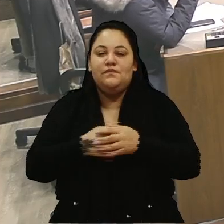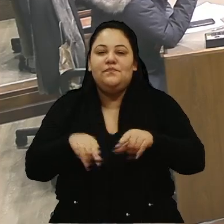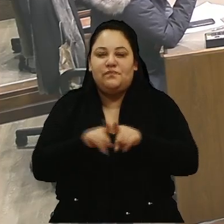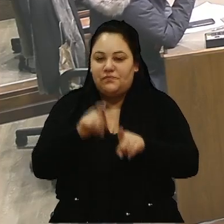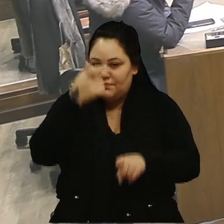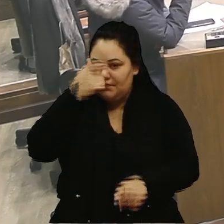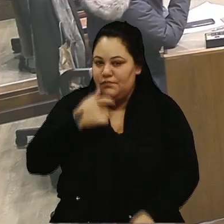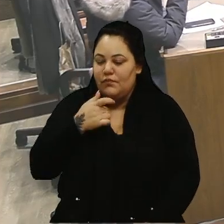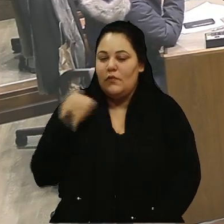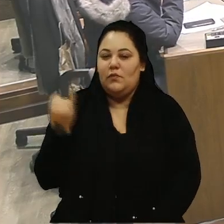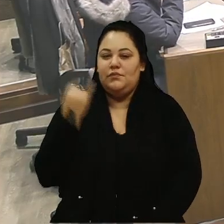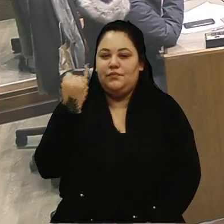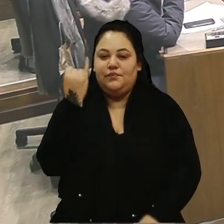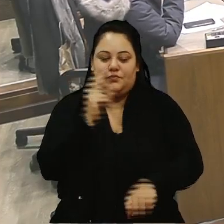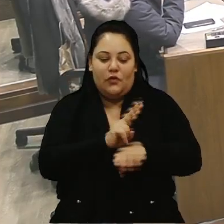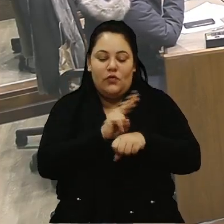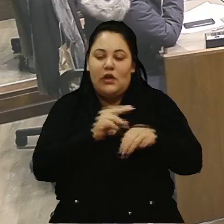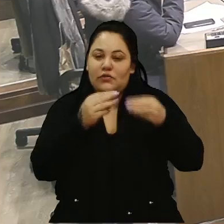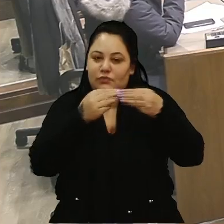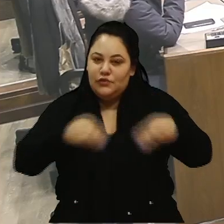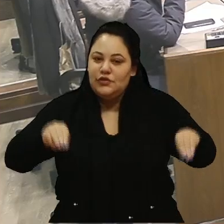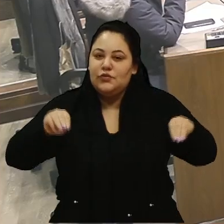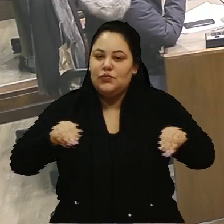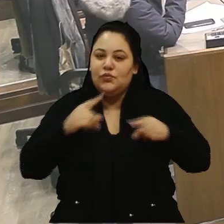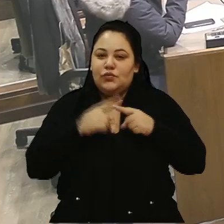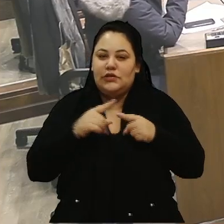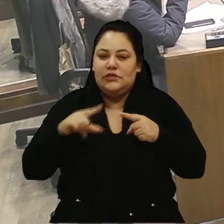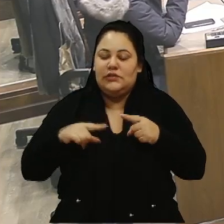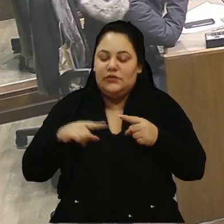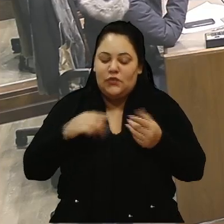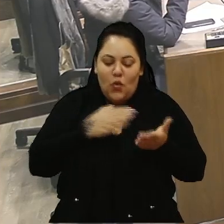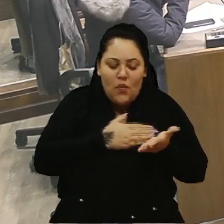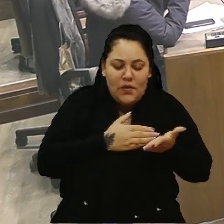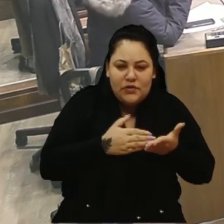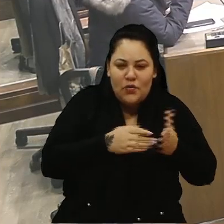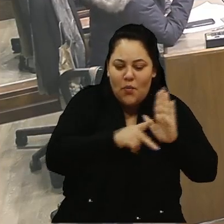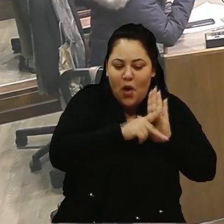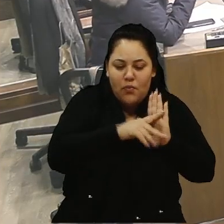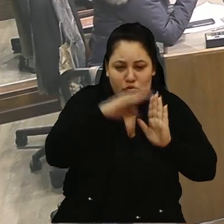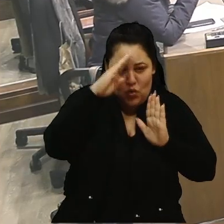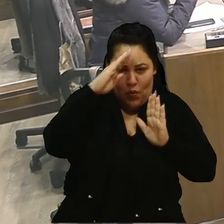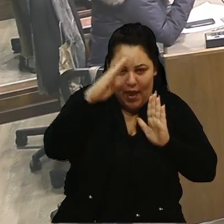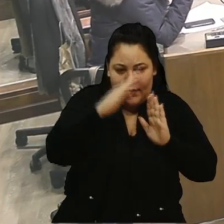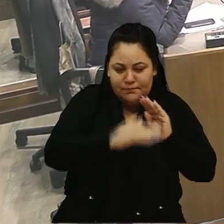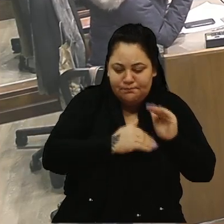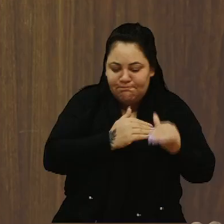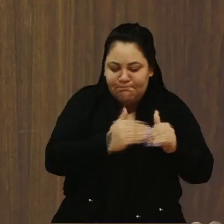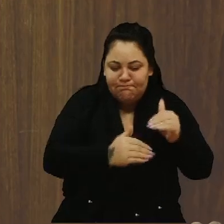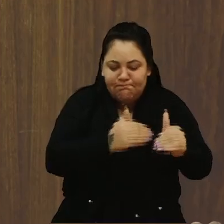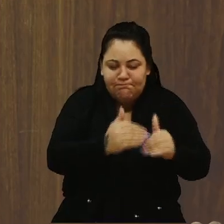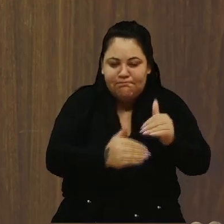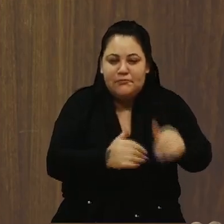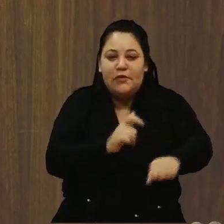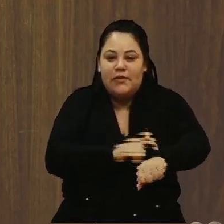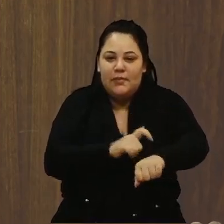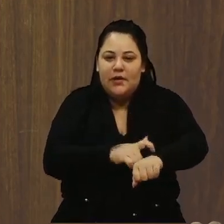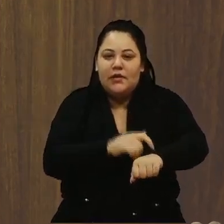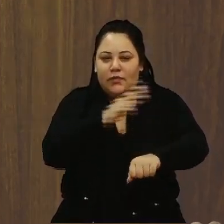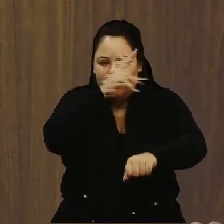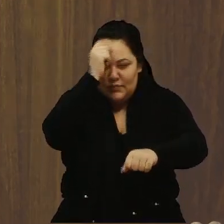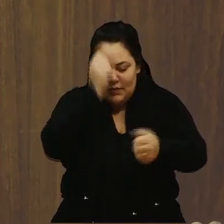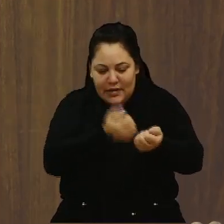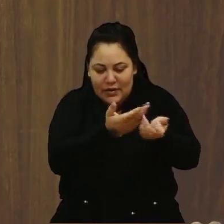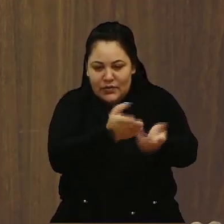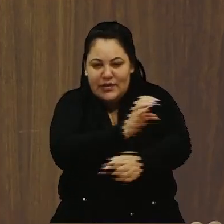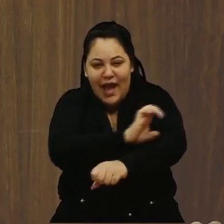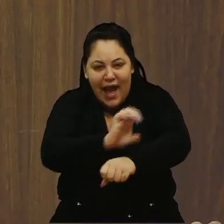museu ele teve todo o início com os próprios pracinhas, e com o tempo o município cedeu um estagiário, depois